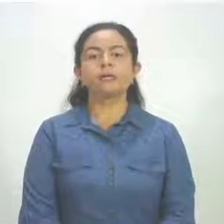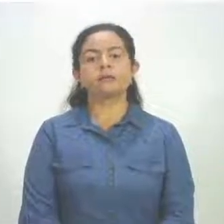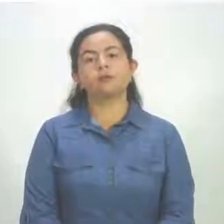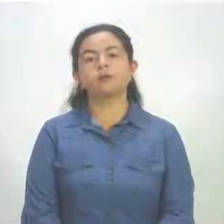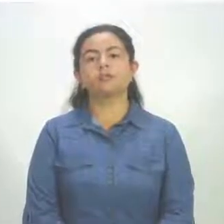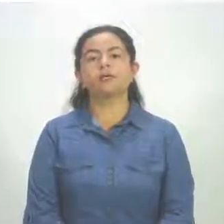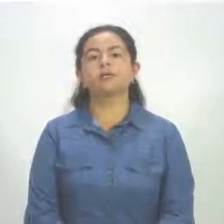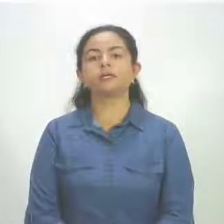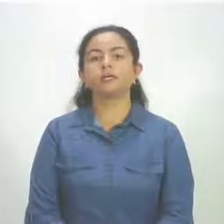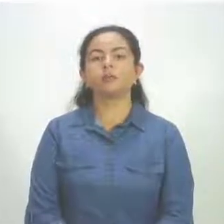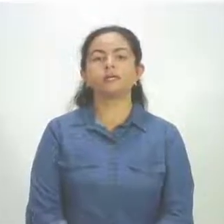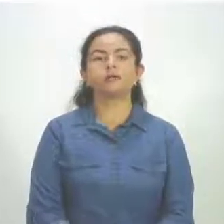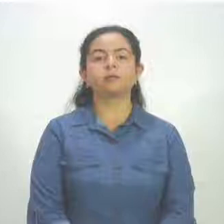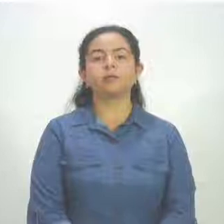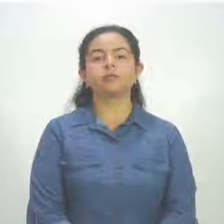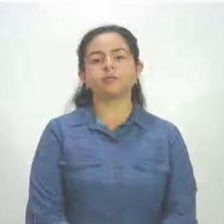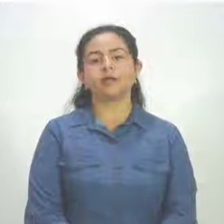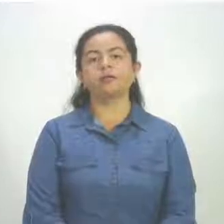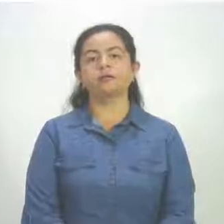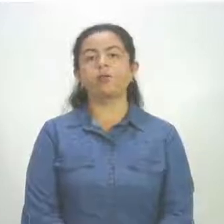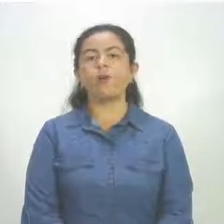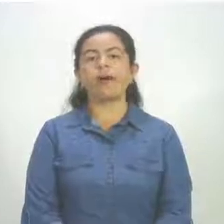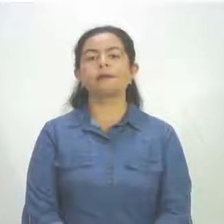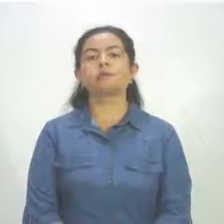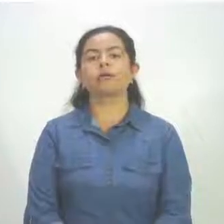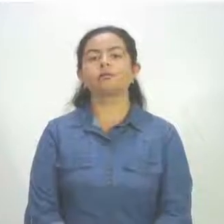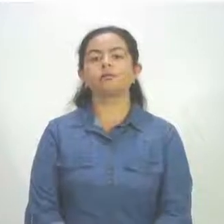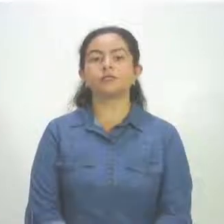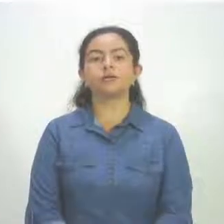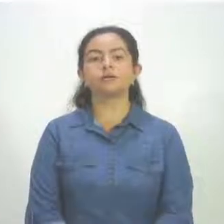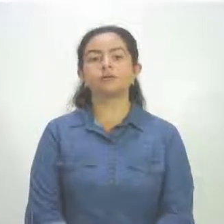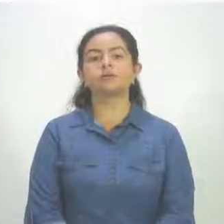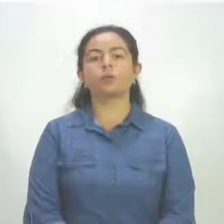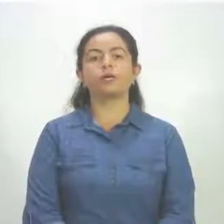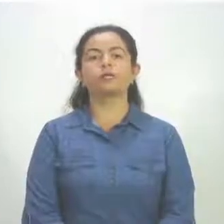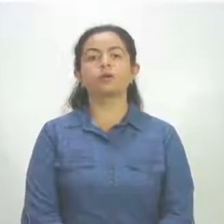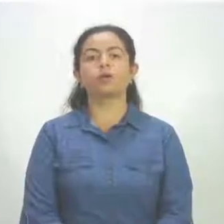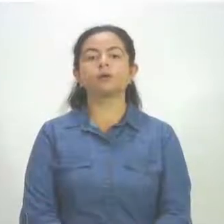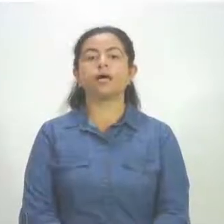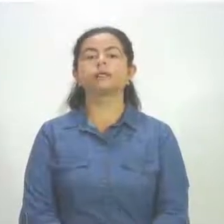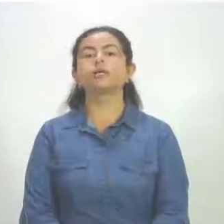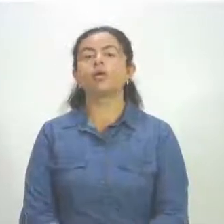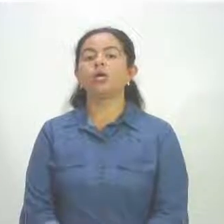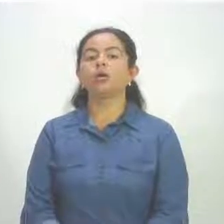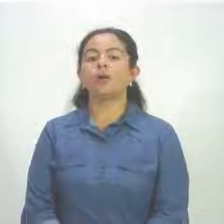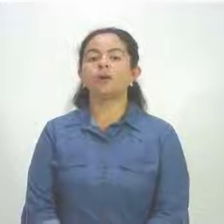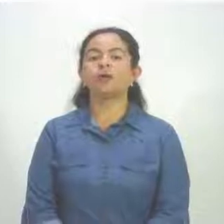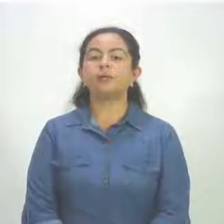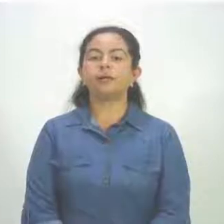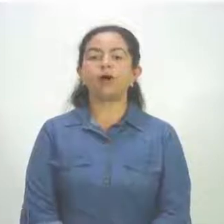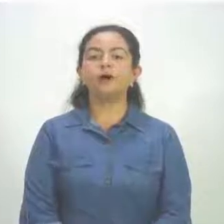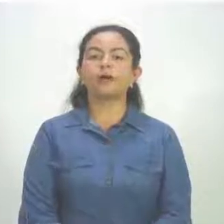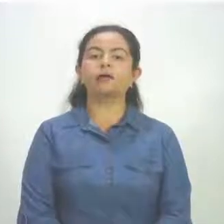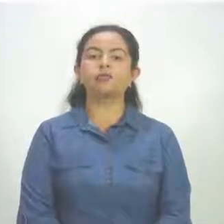e logo em seguida, nós apresentamos aos discentes um quadro com a divisão dos componentes curriculares com maior